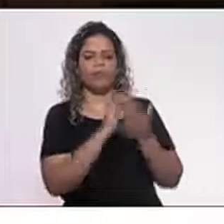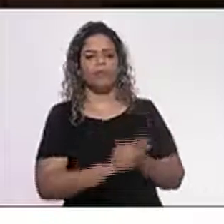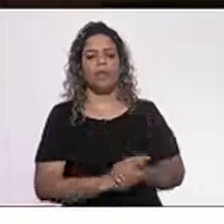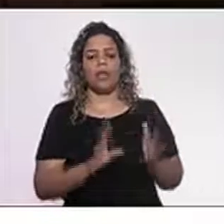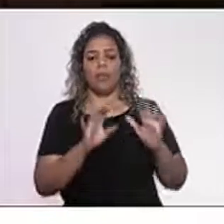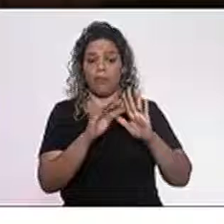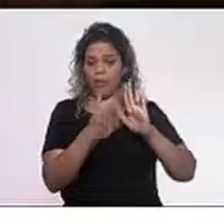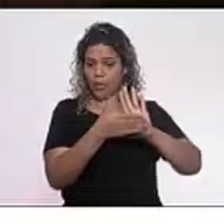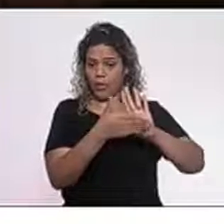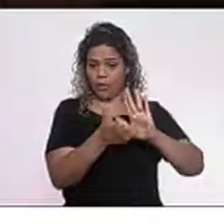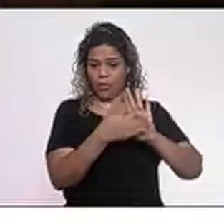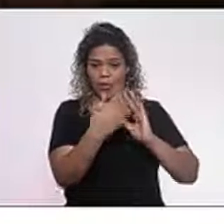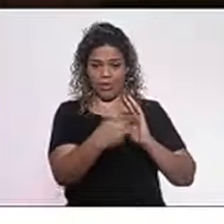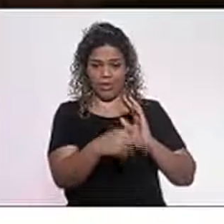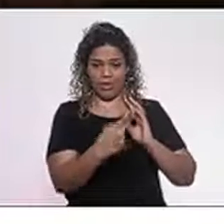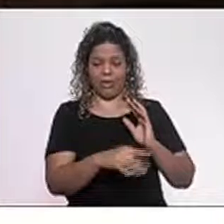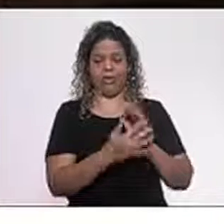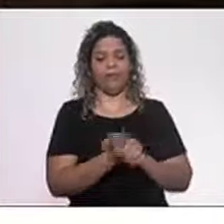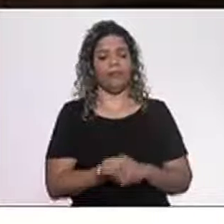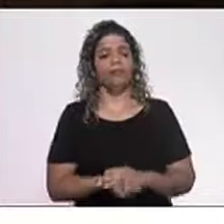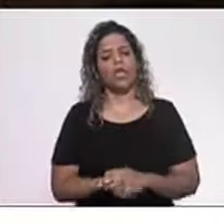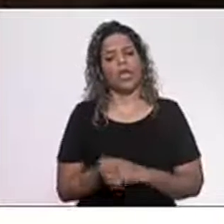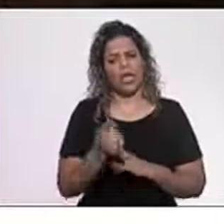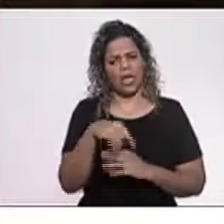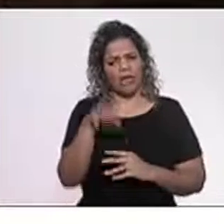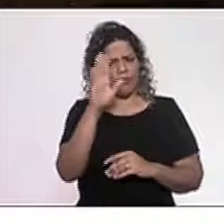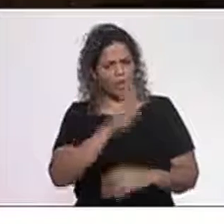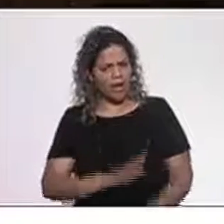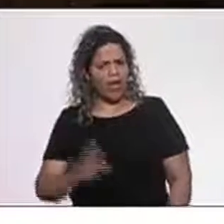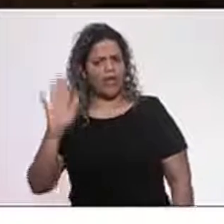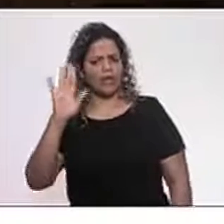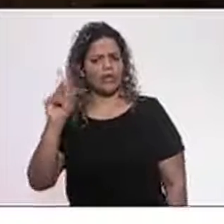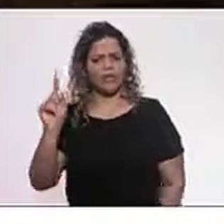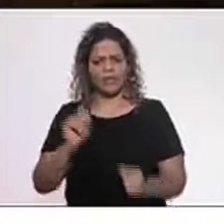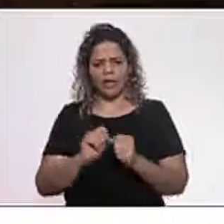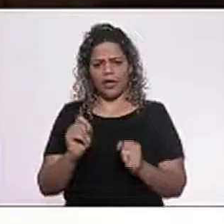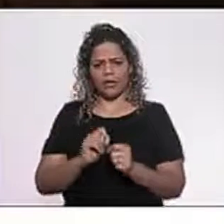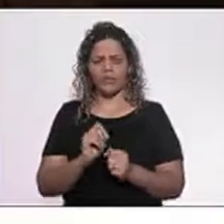ele propôs na sua campanha e, quando foi eleito, está fazendo.